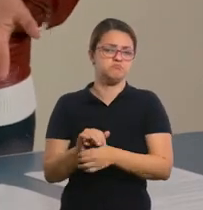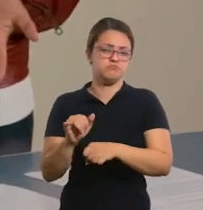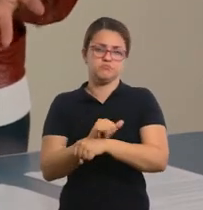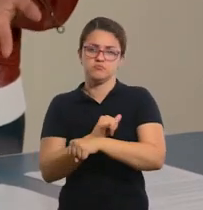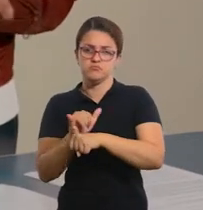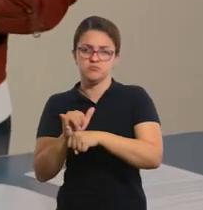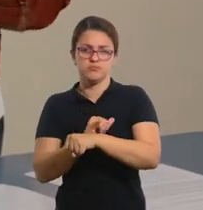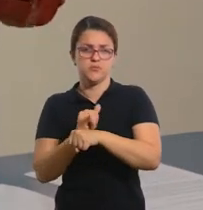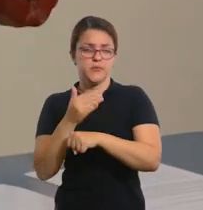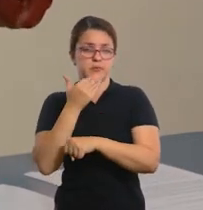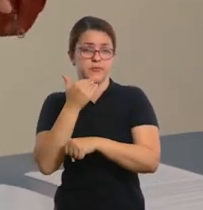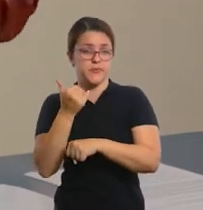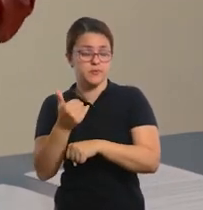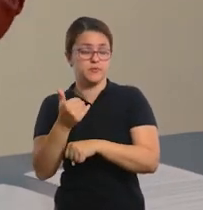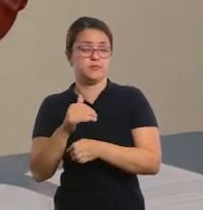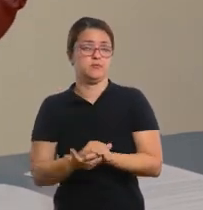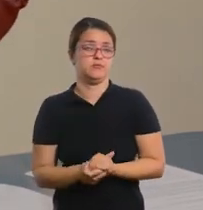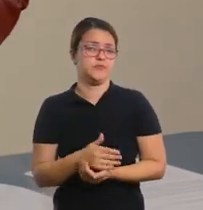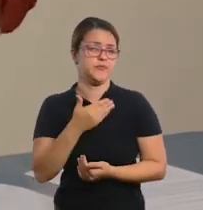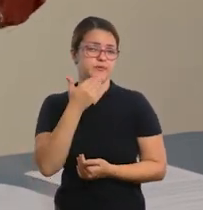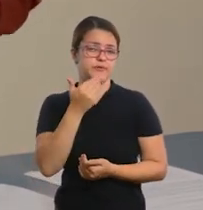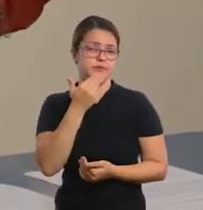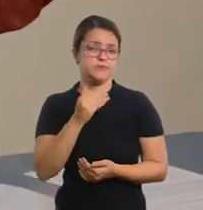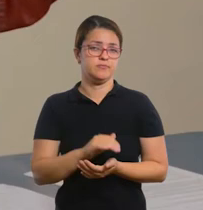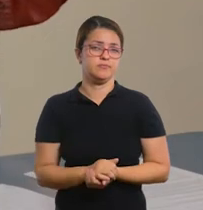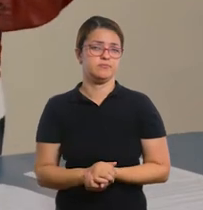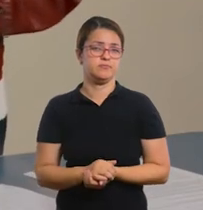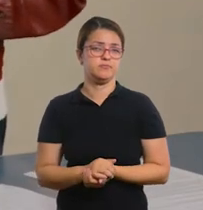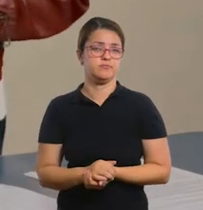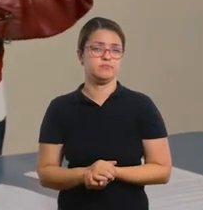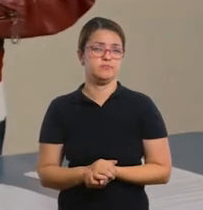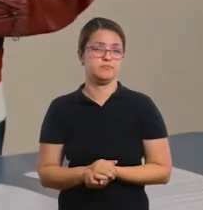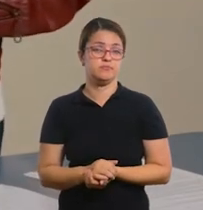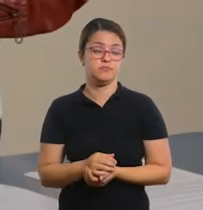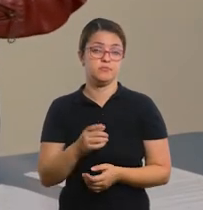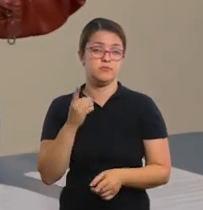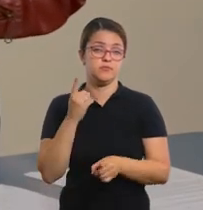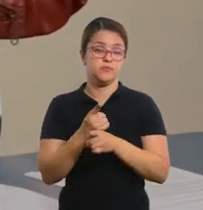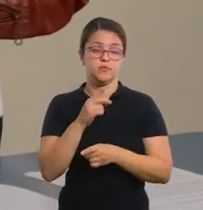melhor estratégia, tá? A estratégia que vocês têm mais facilidade e resolvam o problema.